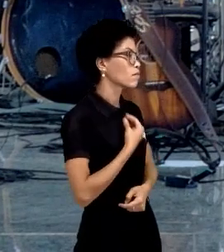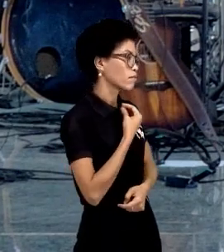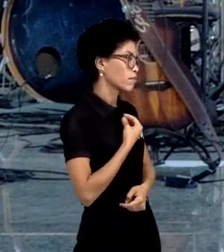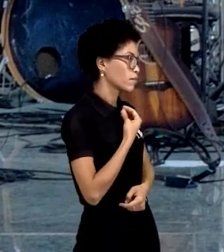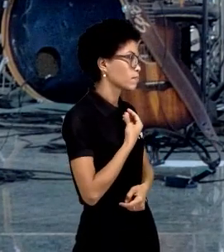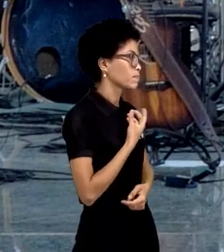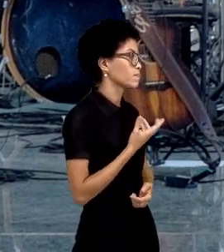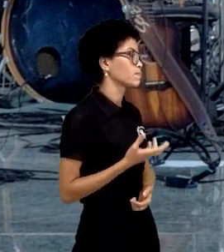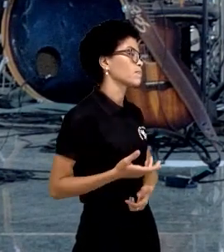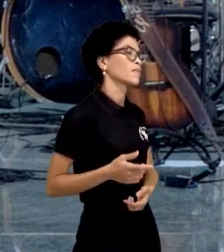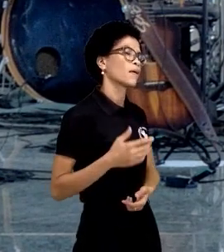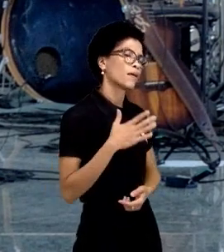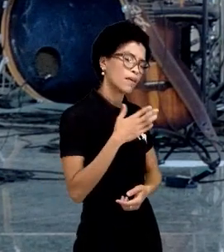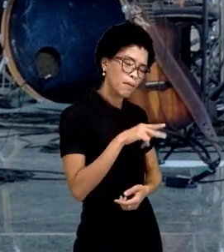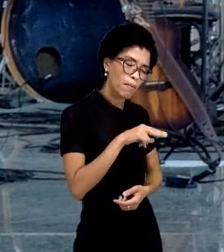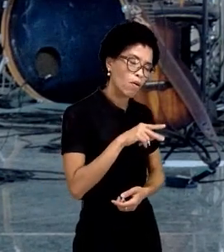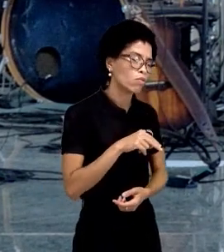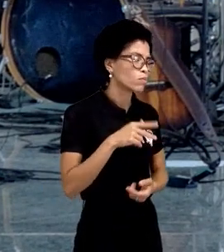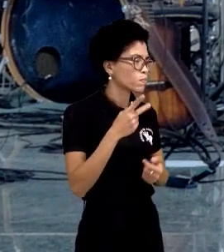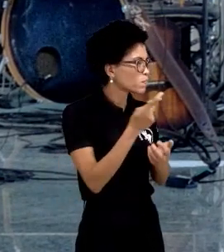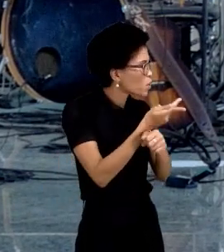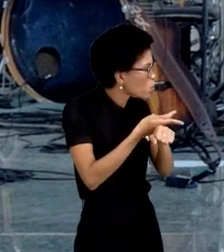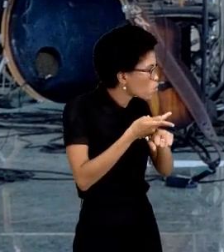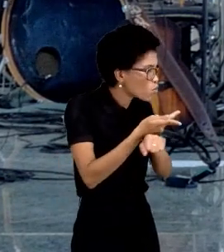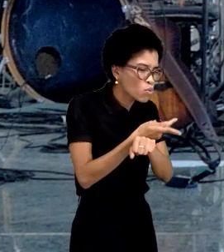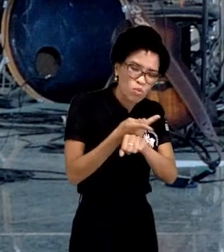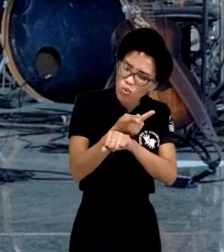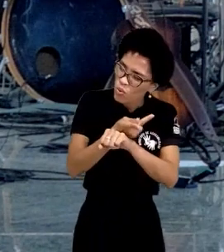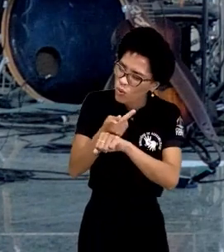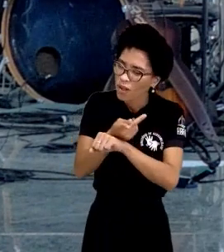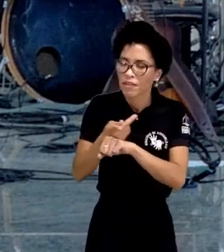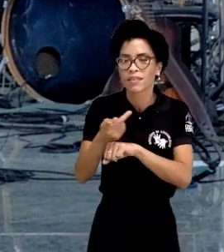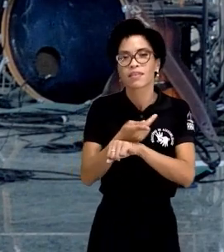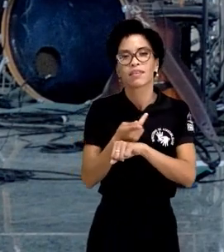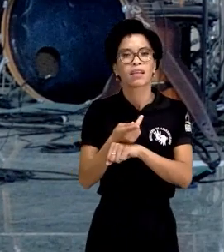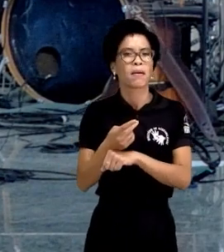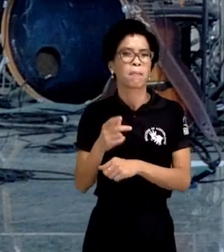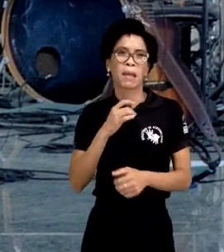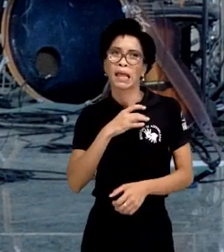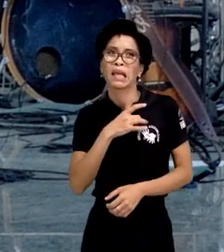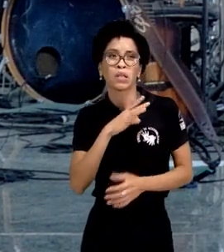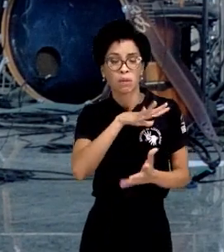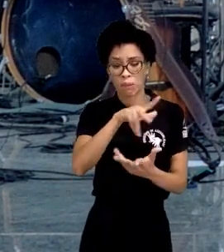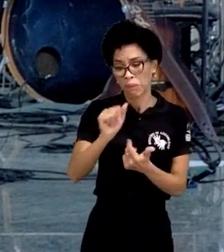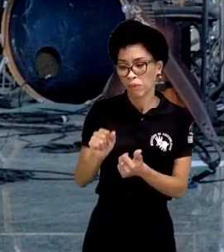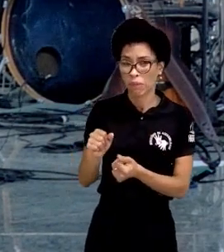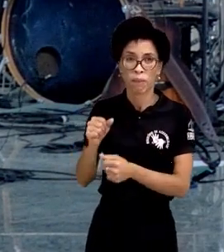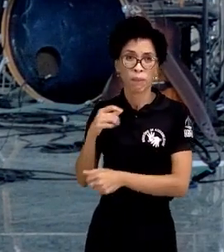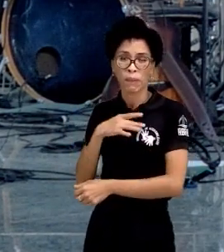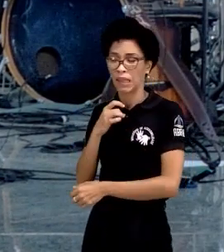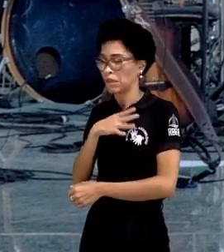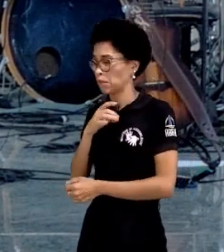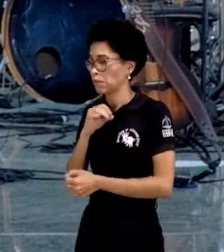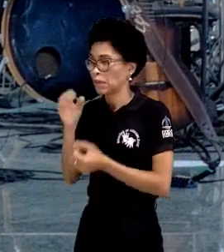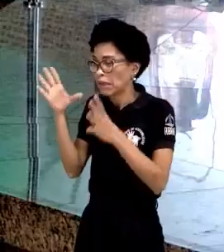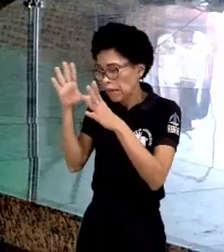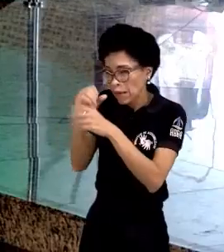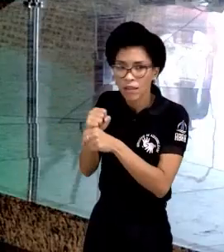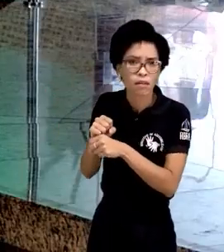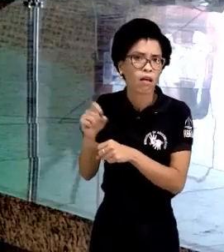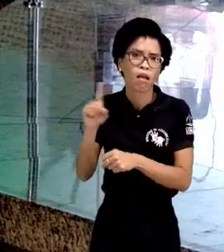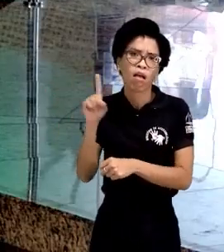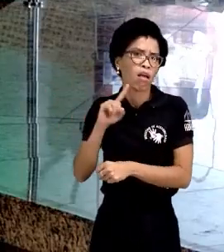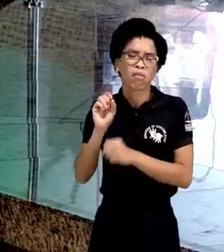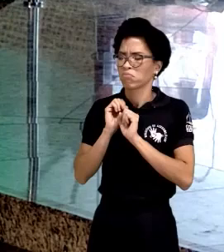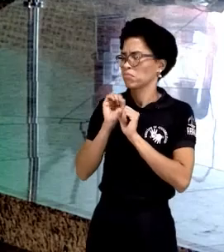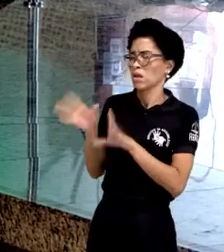medo deste mundo, não tenham medo das trevas, porque as trevas não têm poder sobre nós. Nós temos uma luz, a Jesus é muito maior